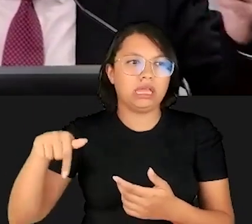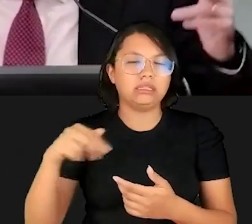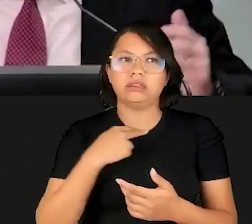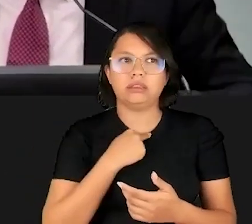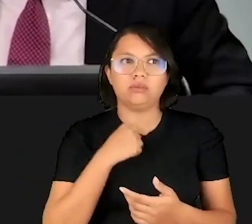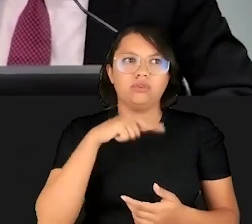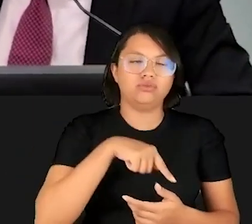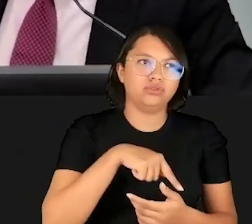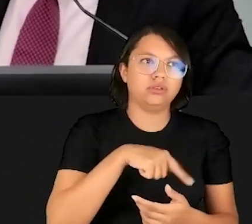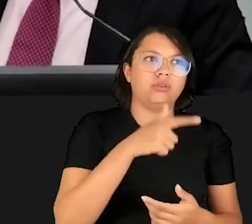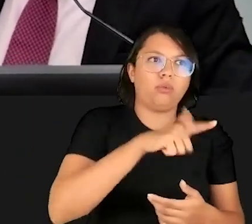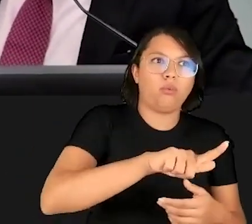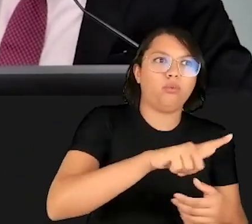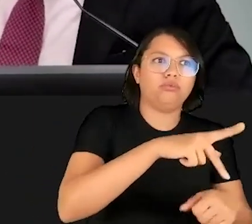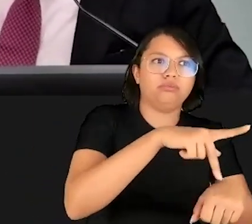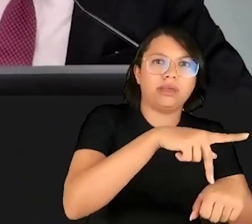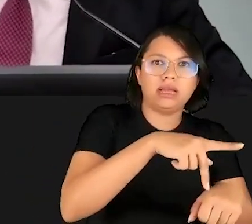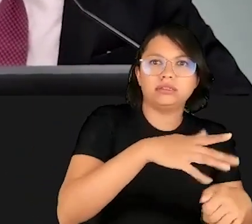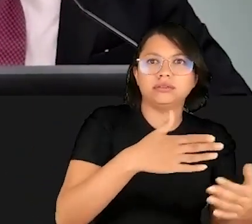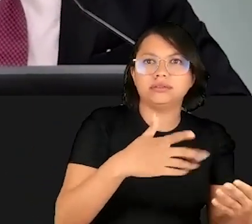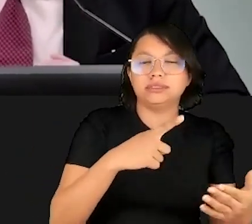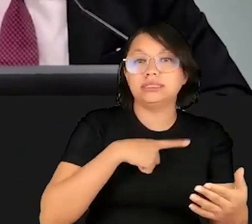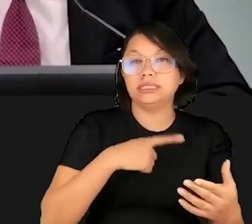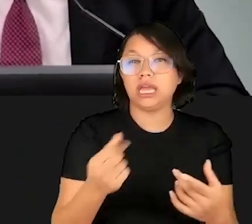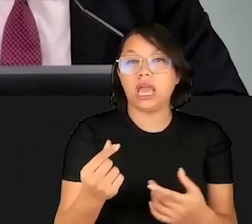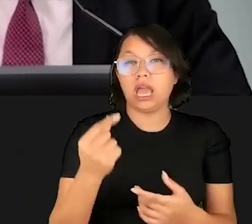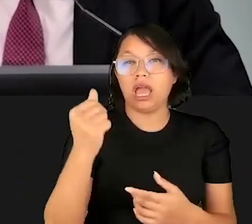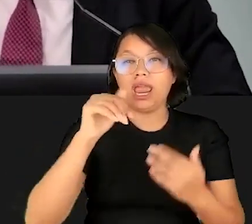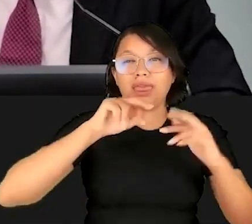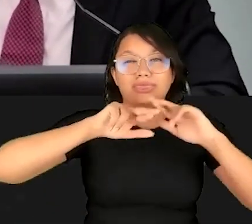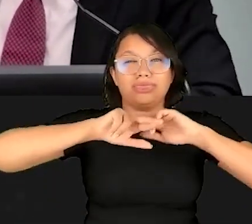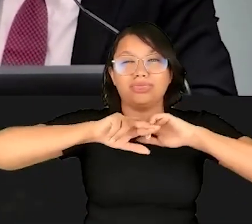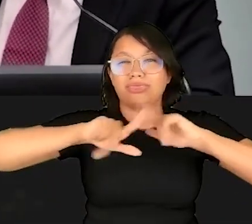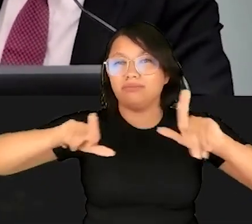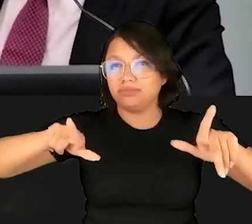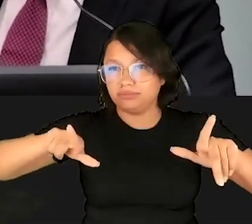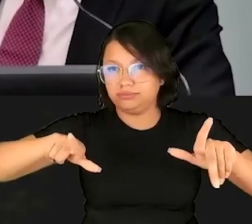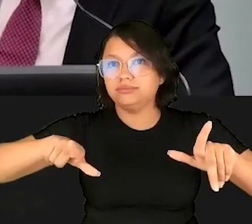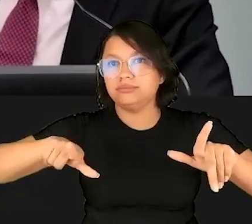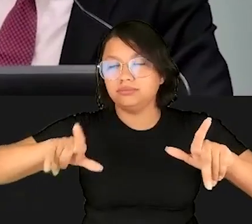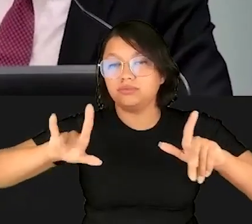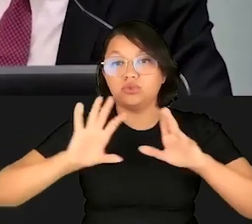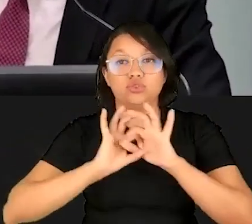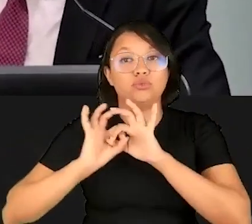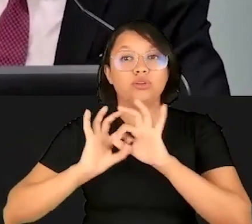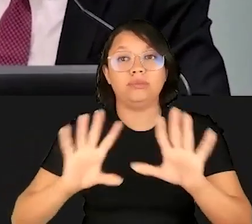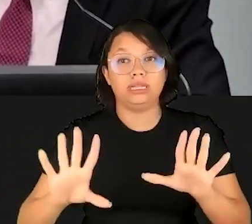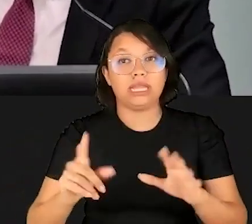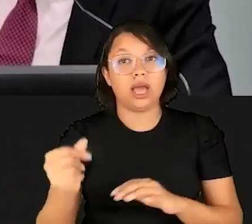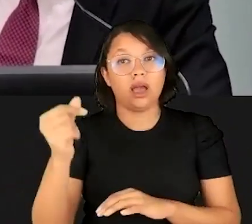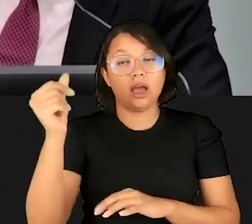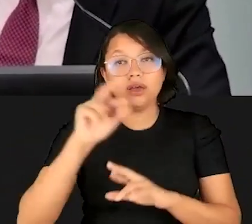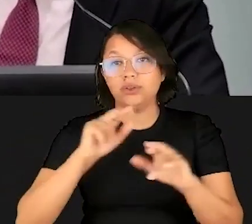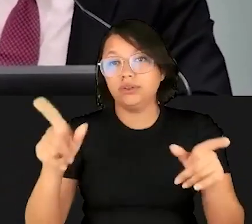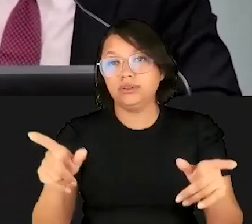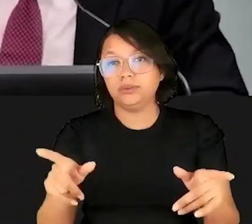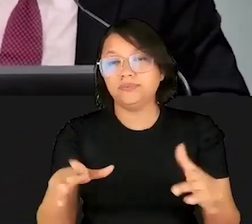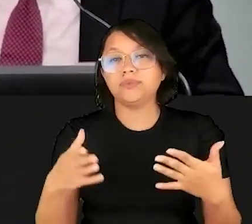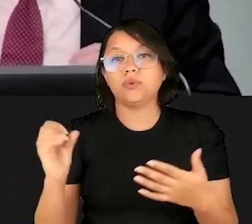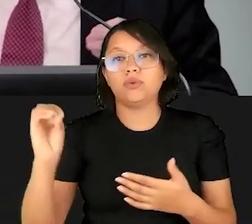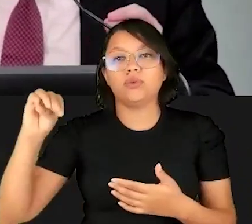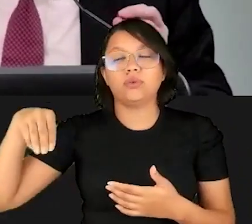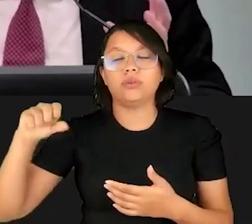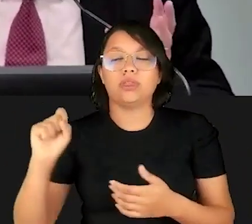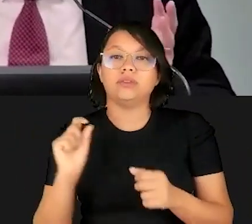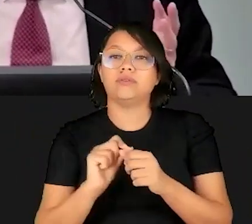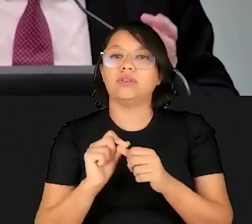que Bangladesh, porque são todos países que têm rendas muito distintas, então disponibilidade financeira muito distinta. Então, a Organização Mundial de Saúde